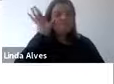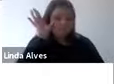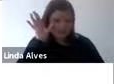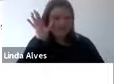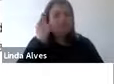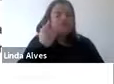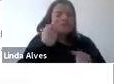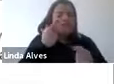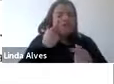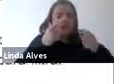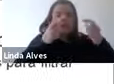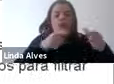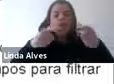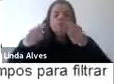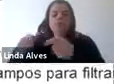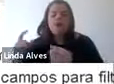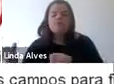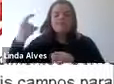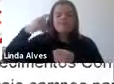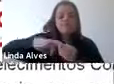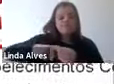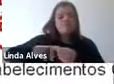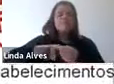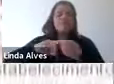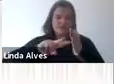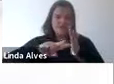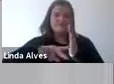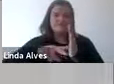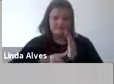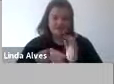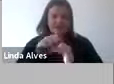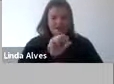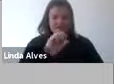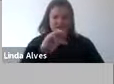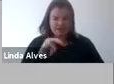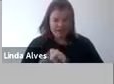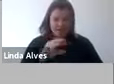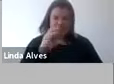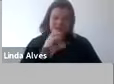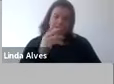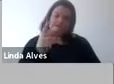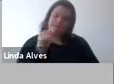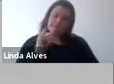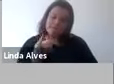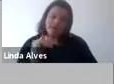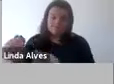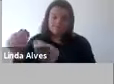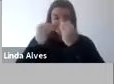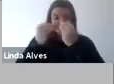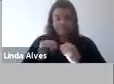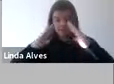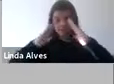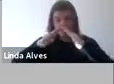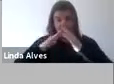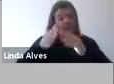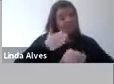os estabelecimentos da Rede Fidelidade que fazem entrega em casa. Acesse